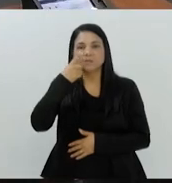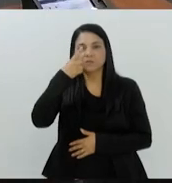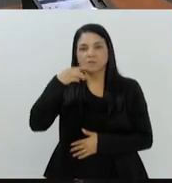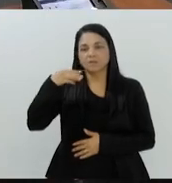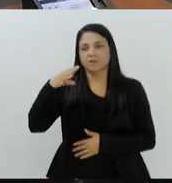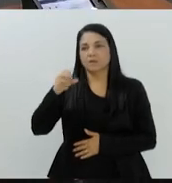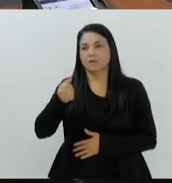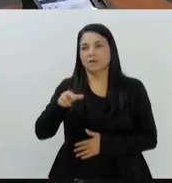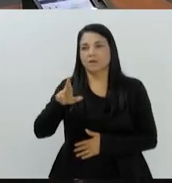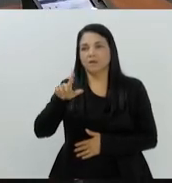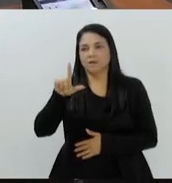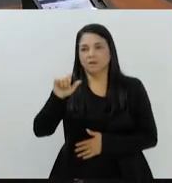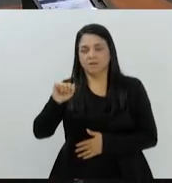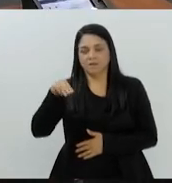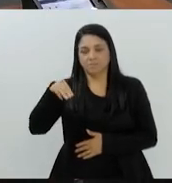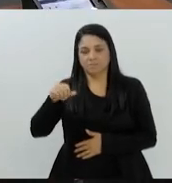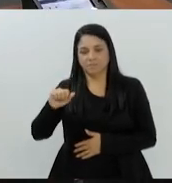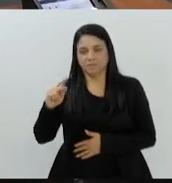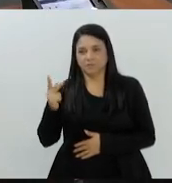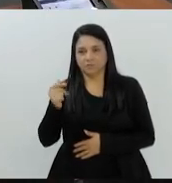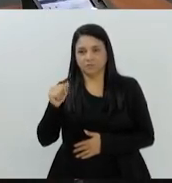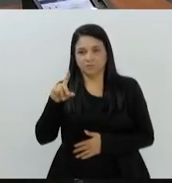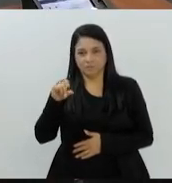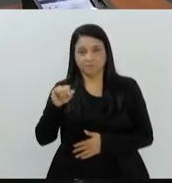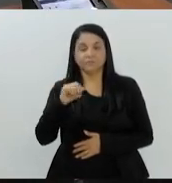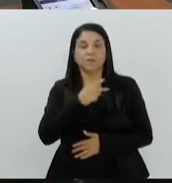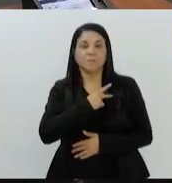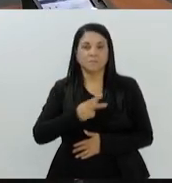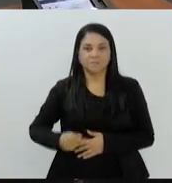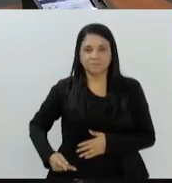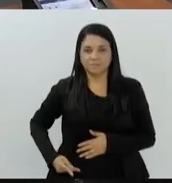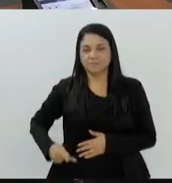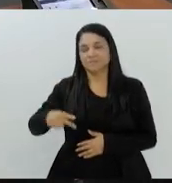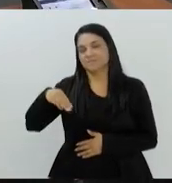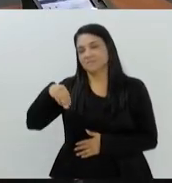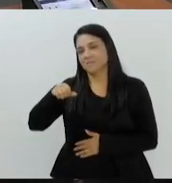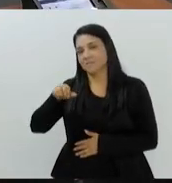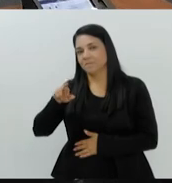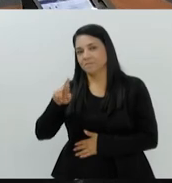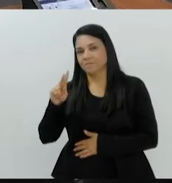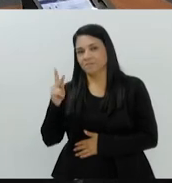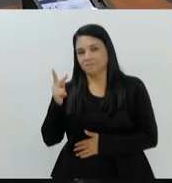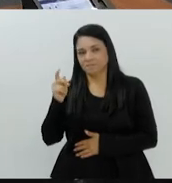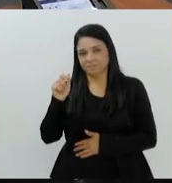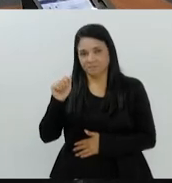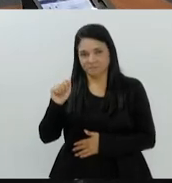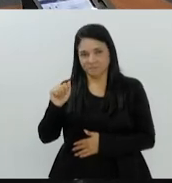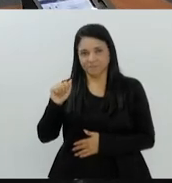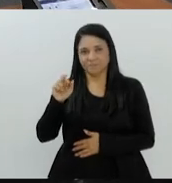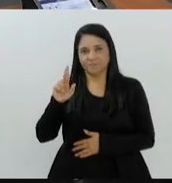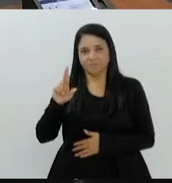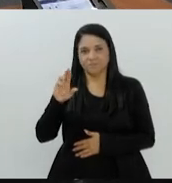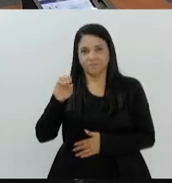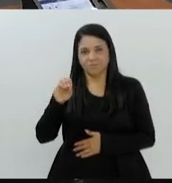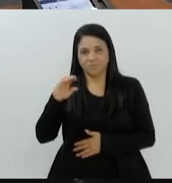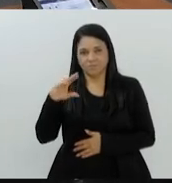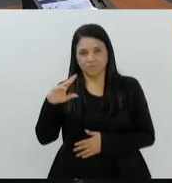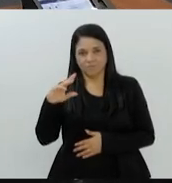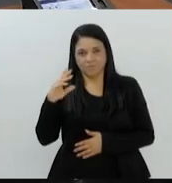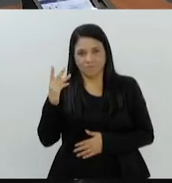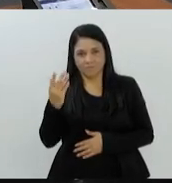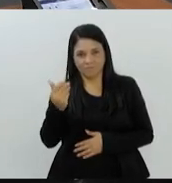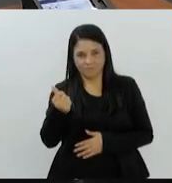Machado. Senhora presidenta, deputada Marta Rocha, né, nossos colegas